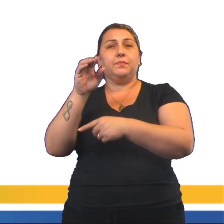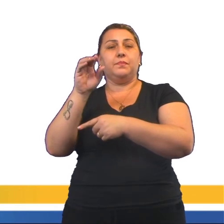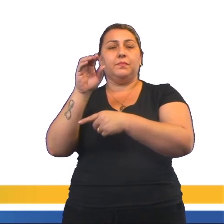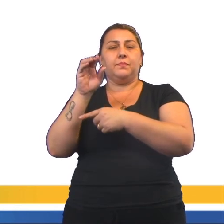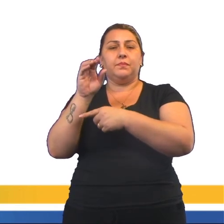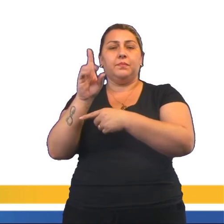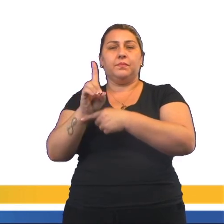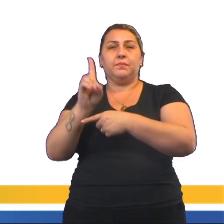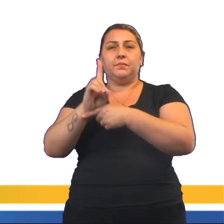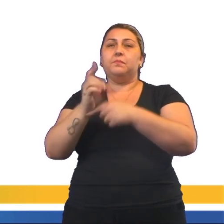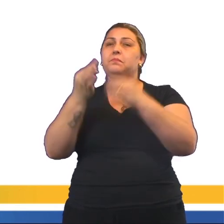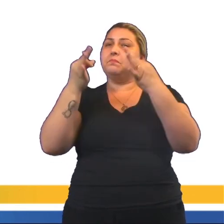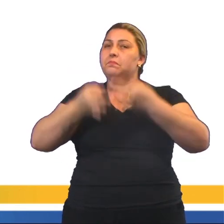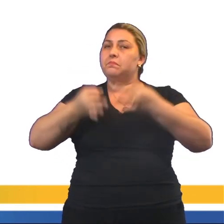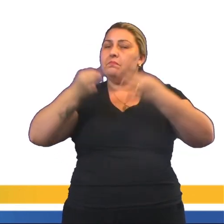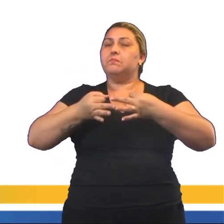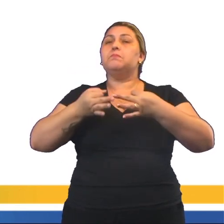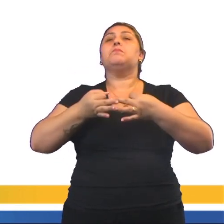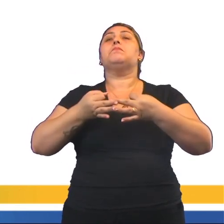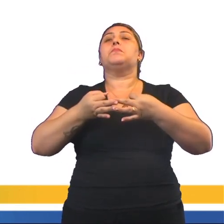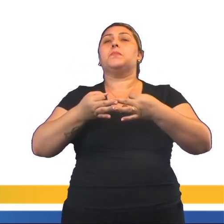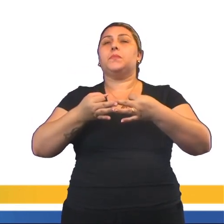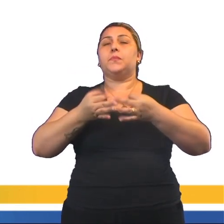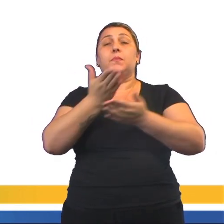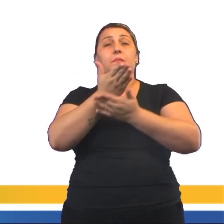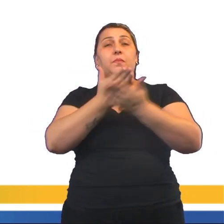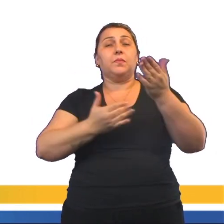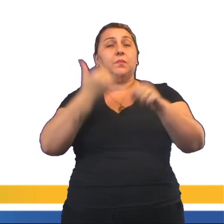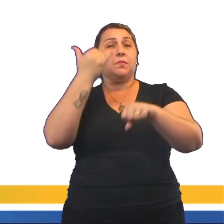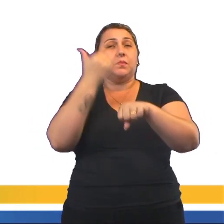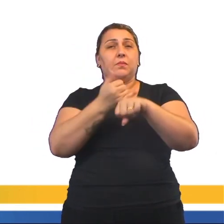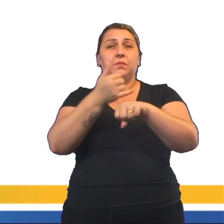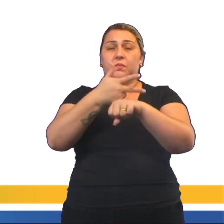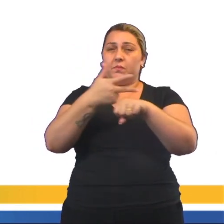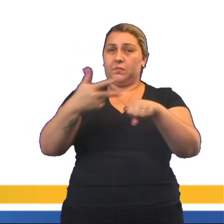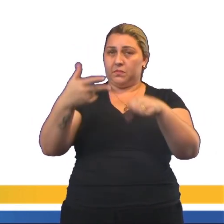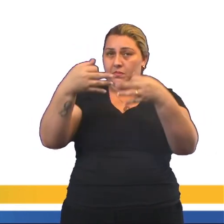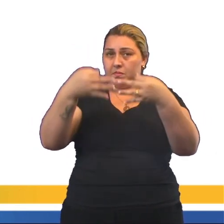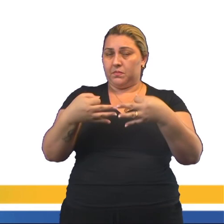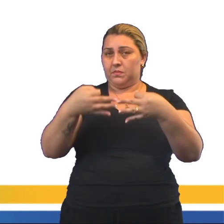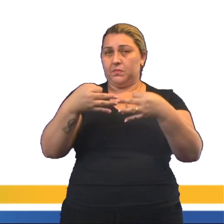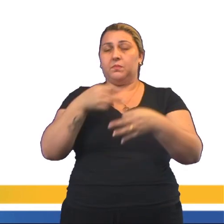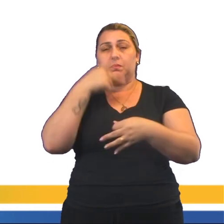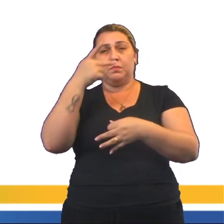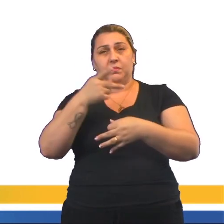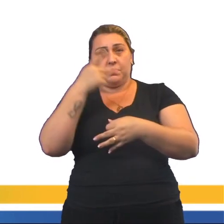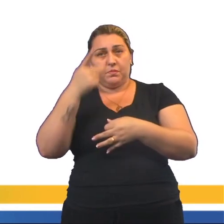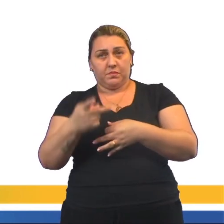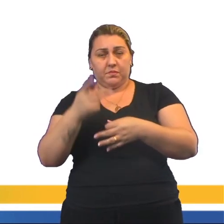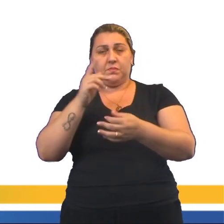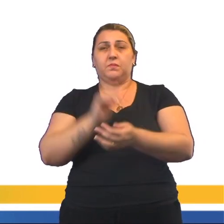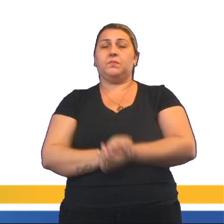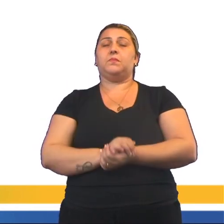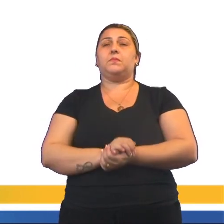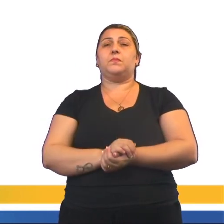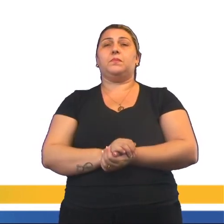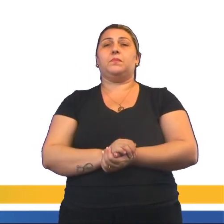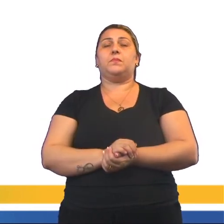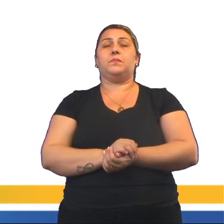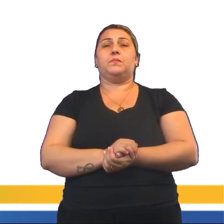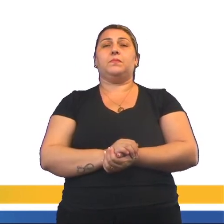D está certo. Rejeitos de minérios, tá certo? Aquele que eu falei que chegou até